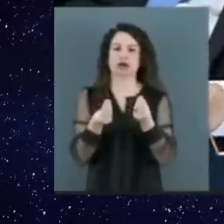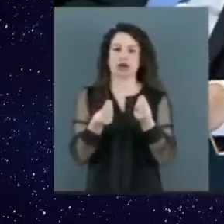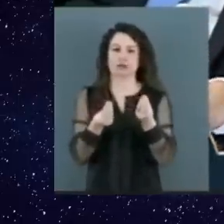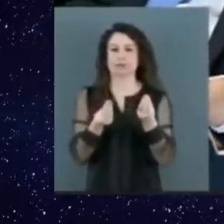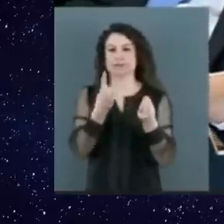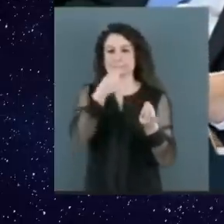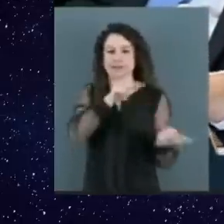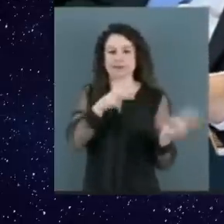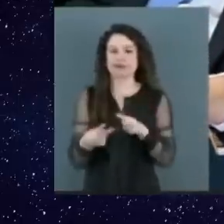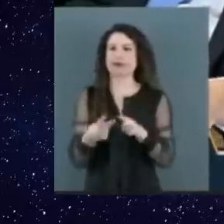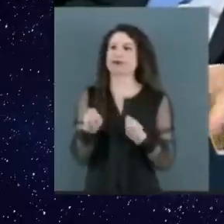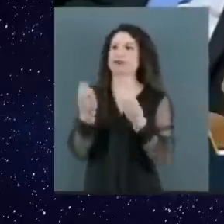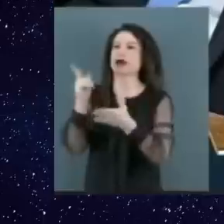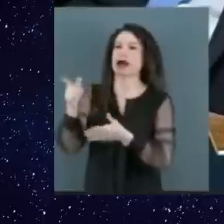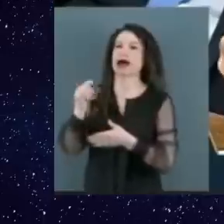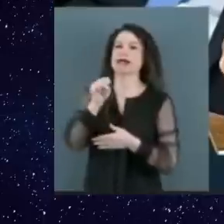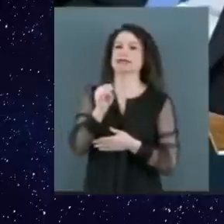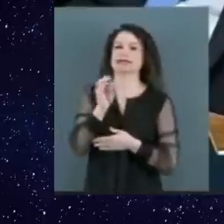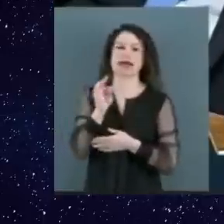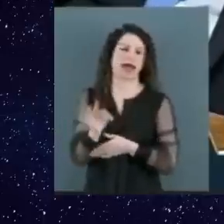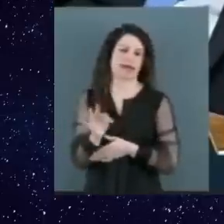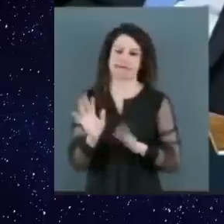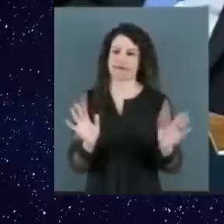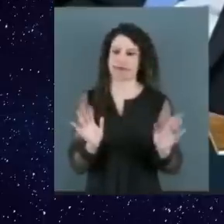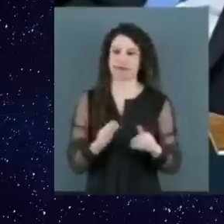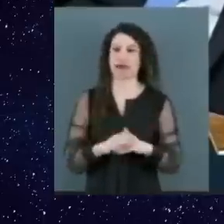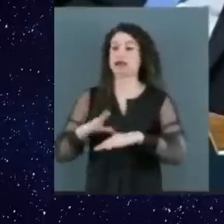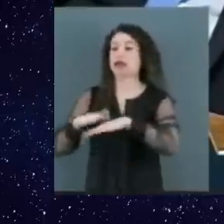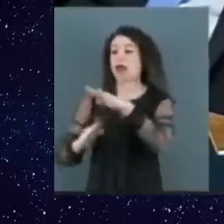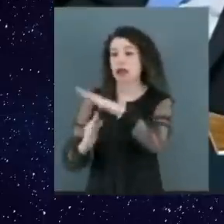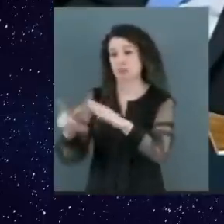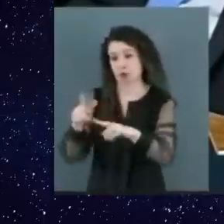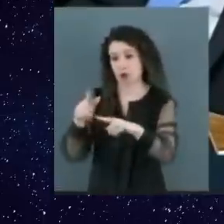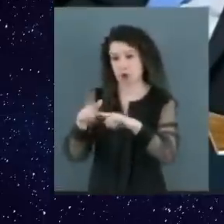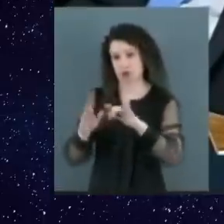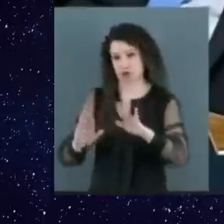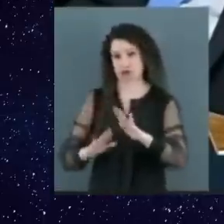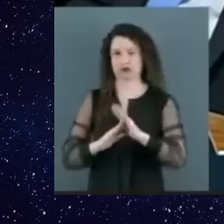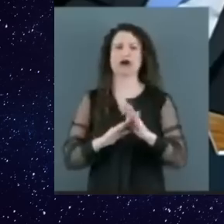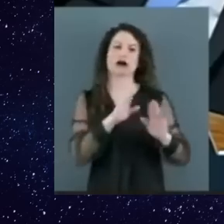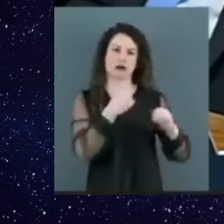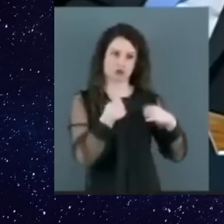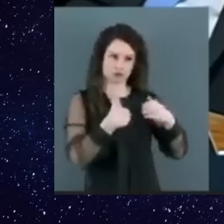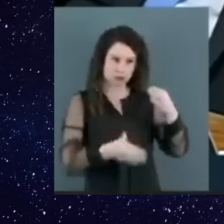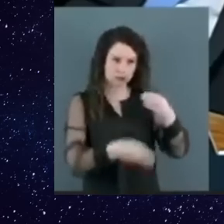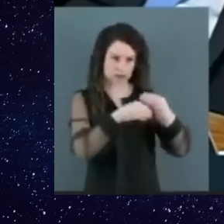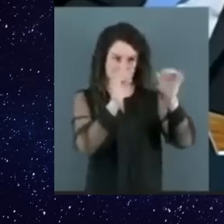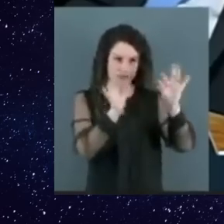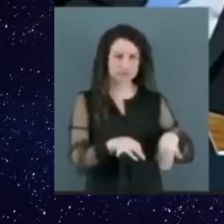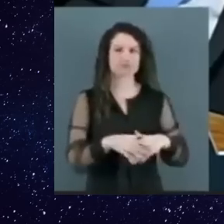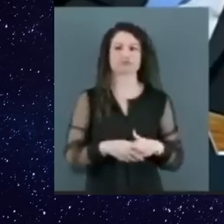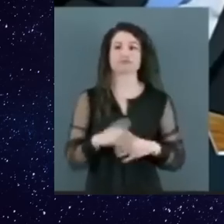isso para o Supremo Tribunal Federal. Senador Sérgio Moro, o seu tempo está esgotado. Só para finalizar, ministro. Preocupação aqui, ministro, e